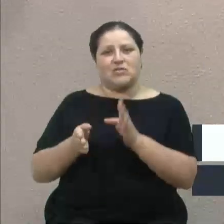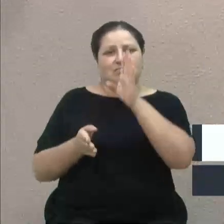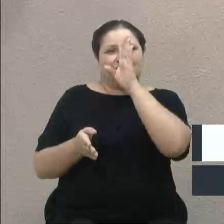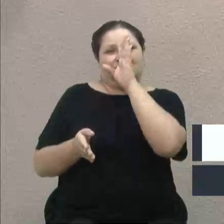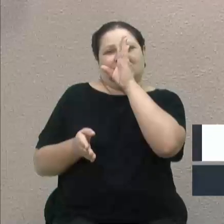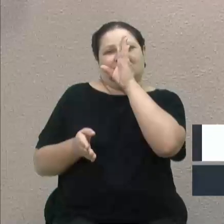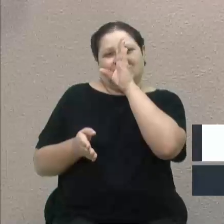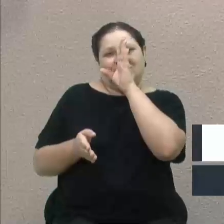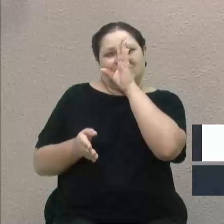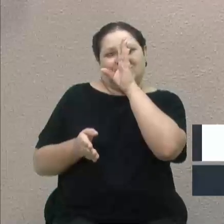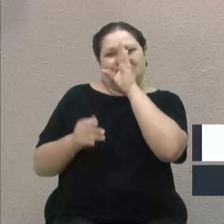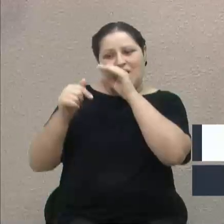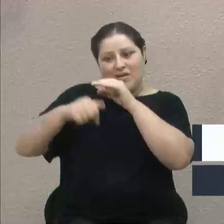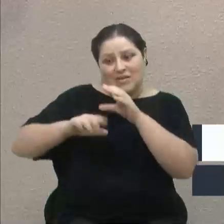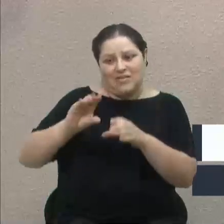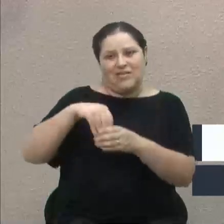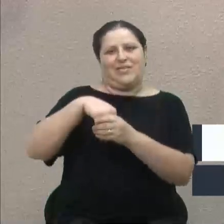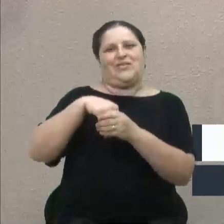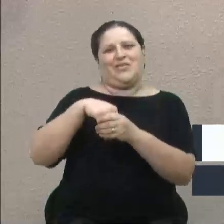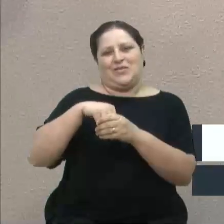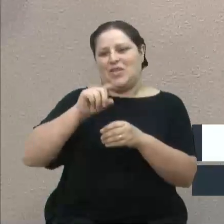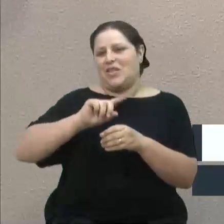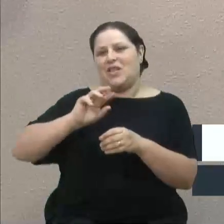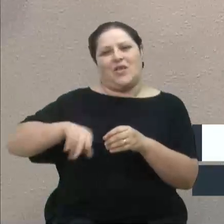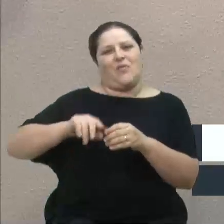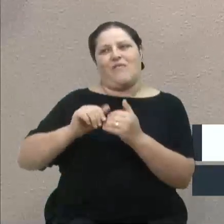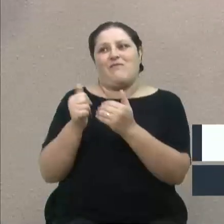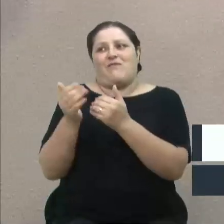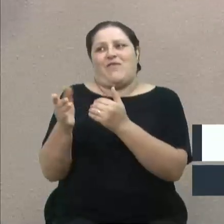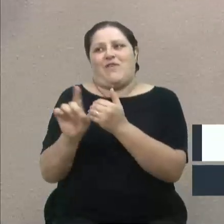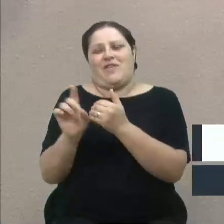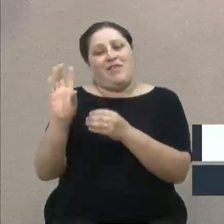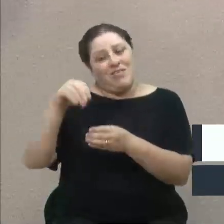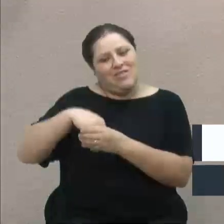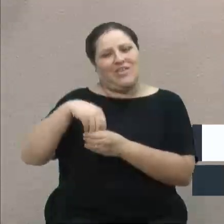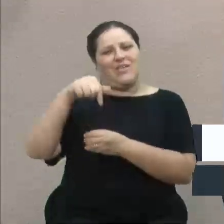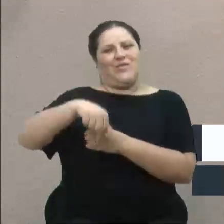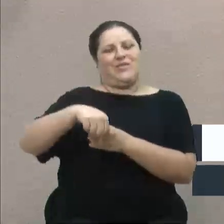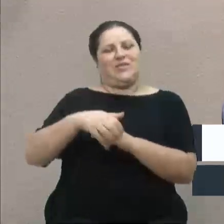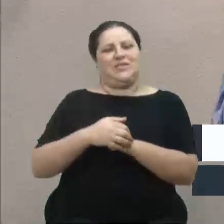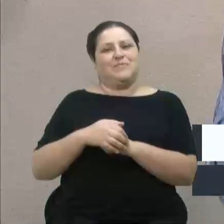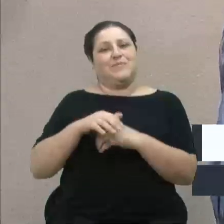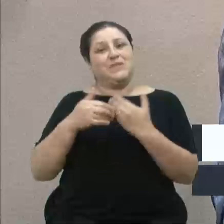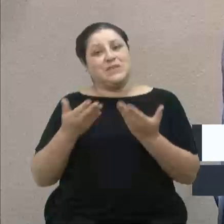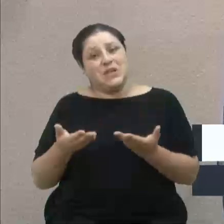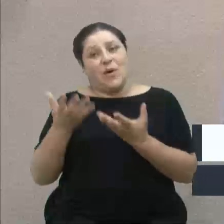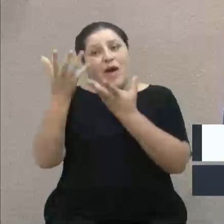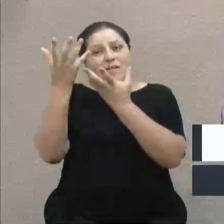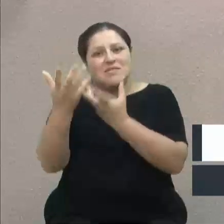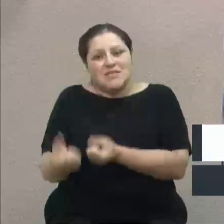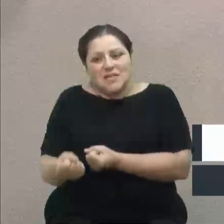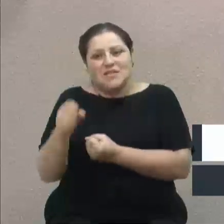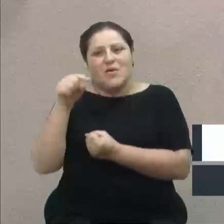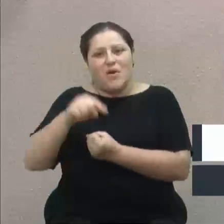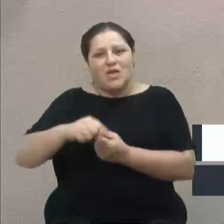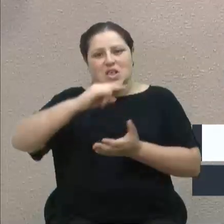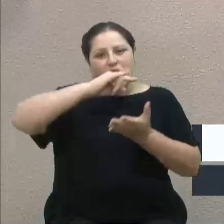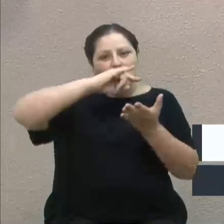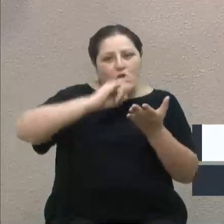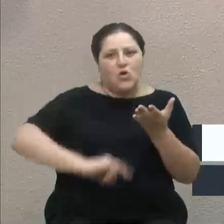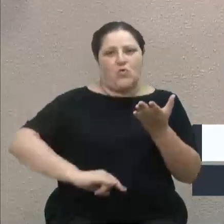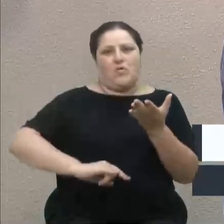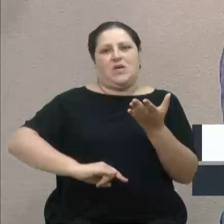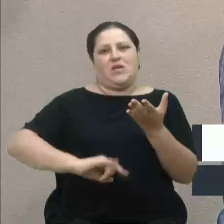não falo de fora nas redes sociais, mas aqui. Então, a admissão dessa